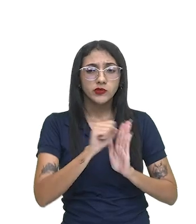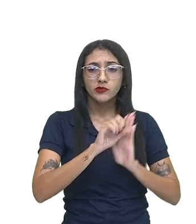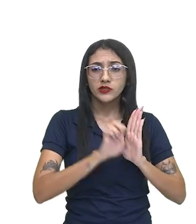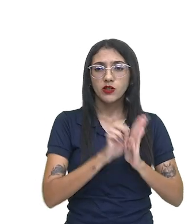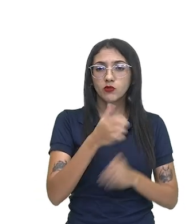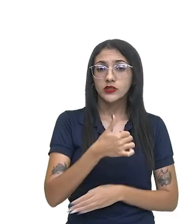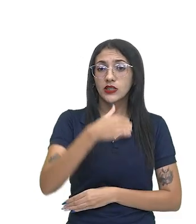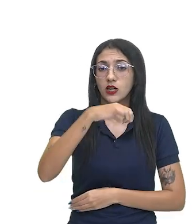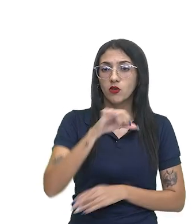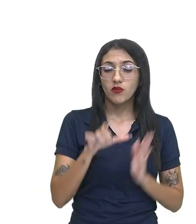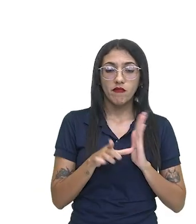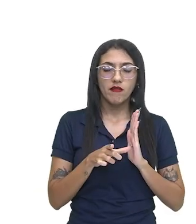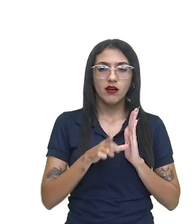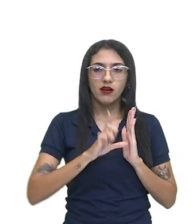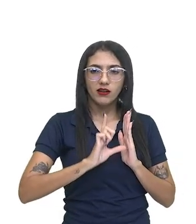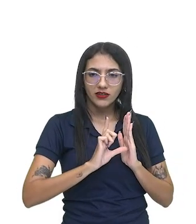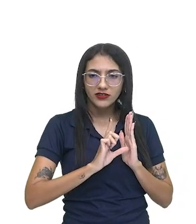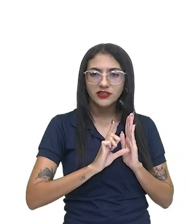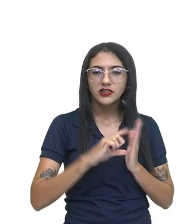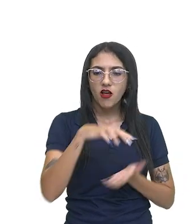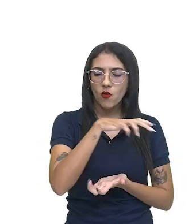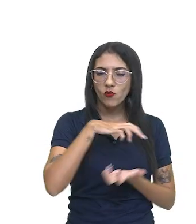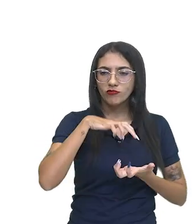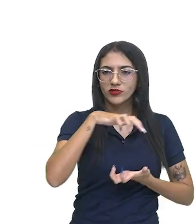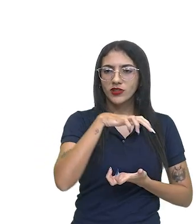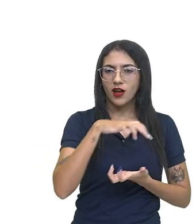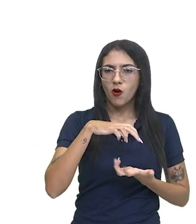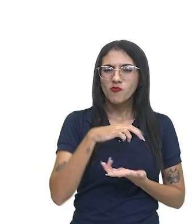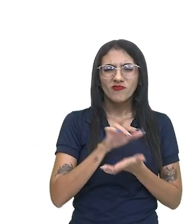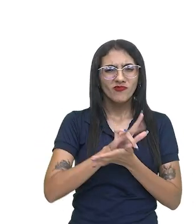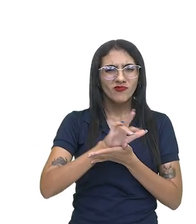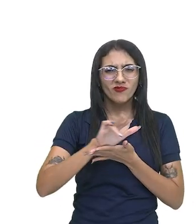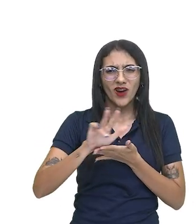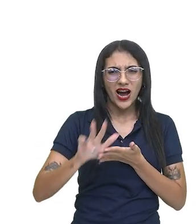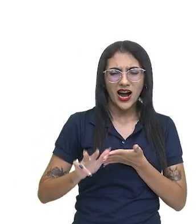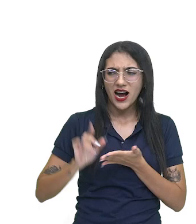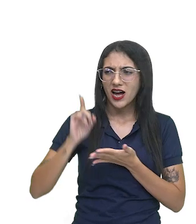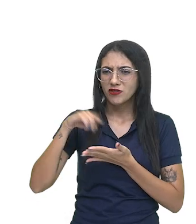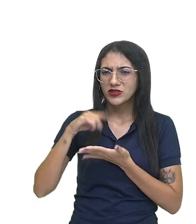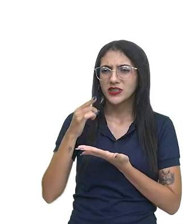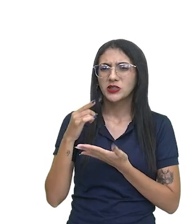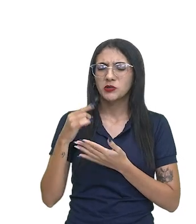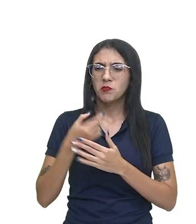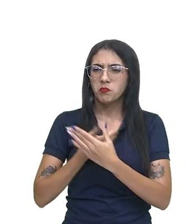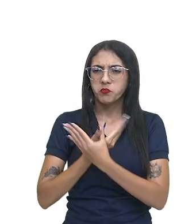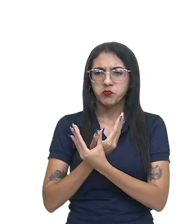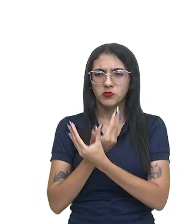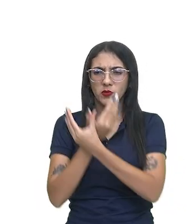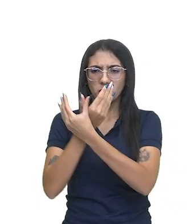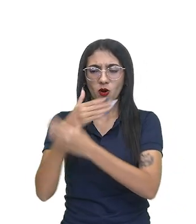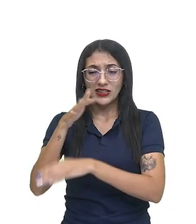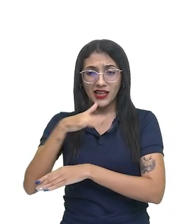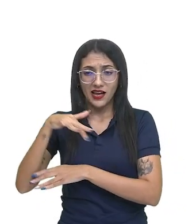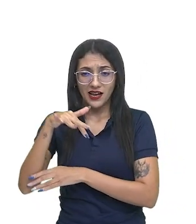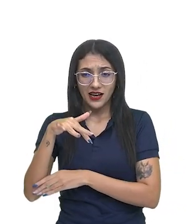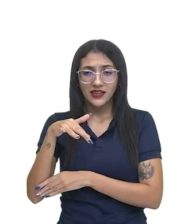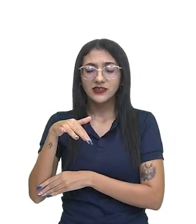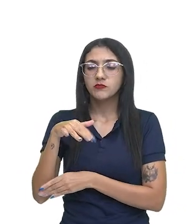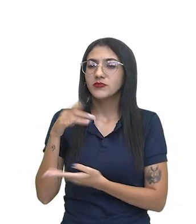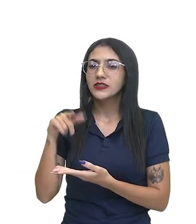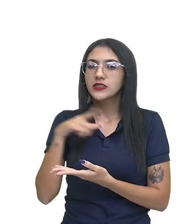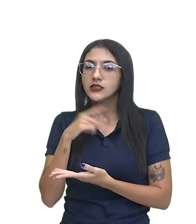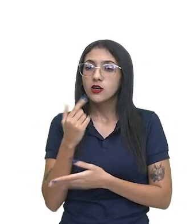XIX, antes da Revolução Industrial, a maioria das mariposas Biston betulária na região de Manchester